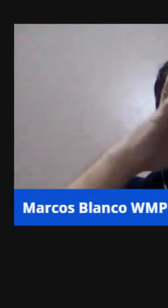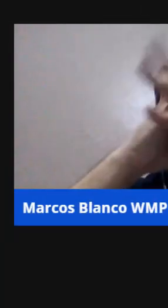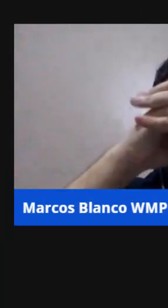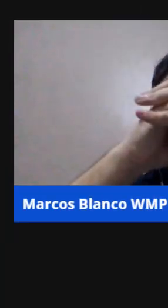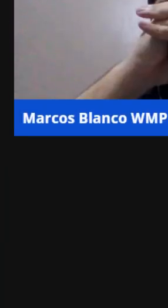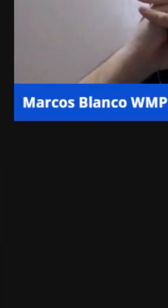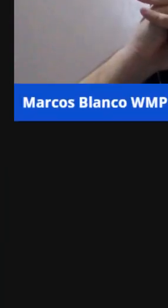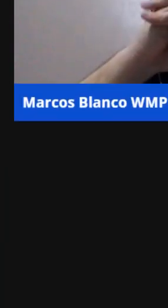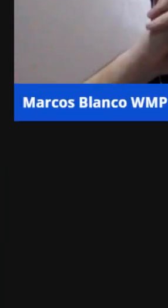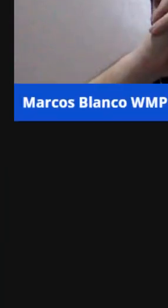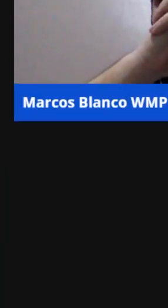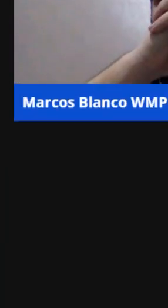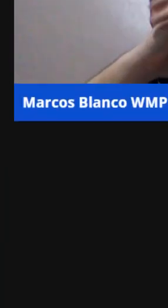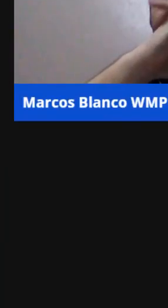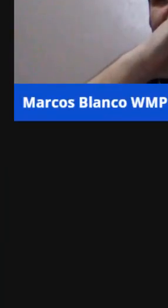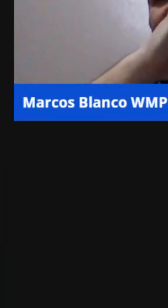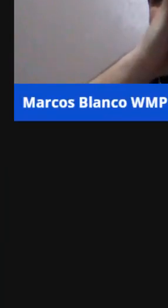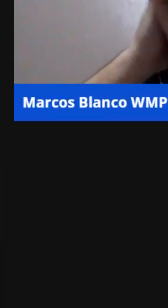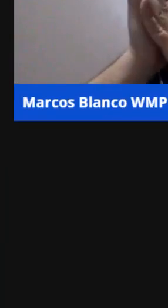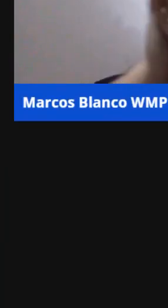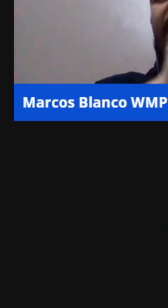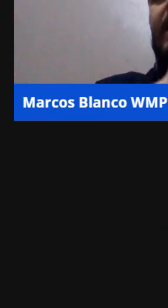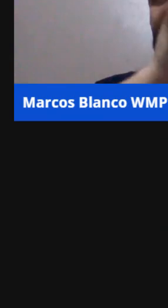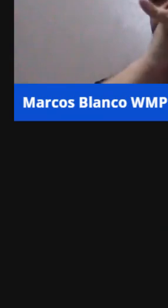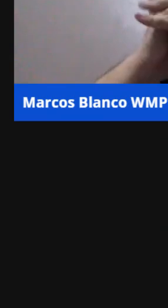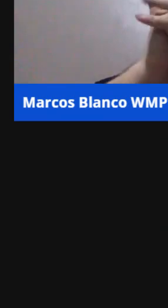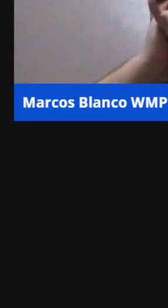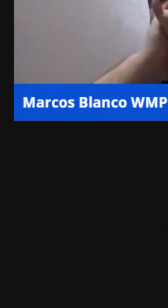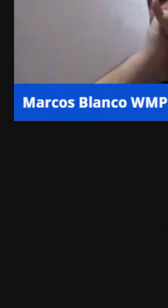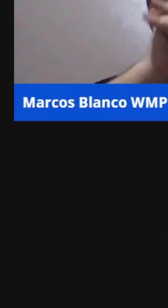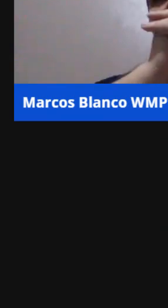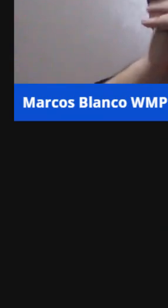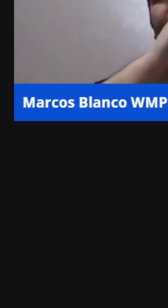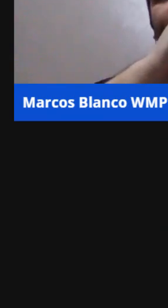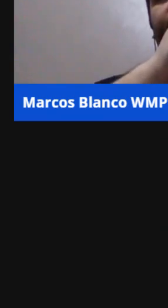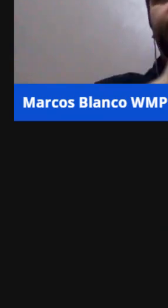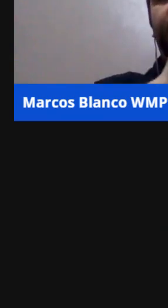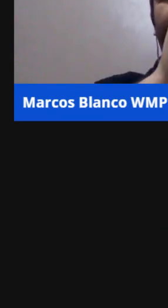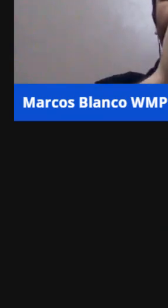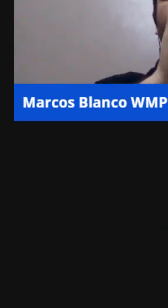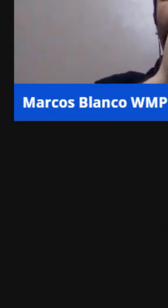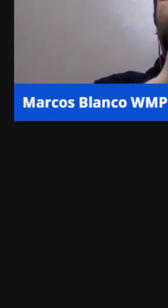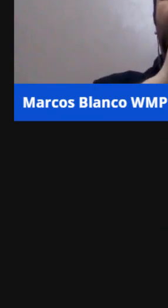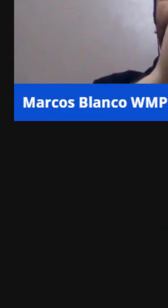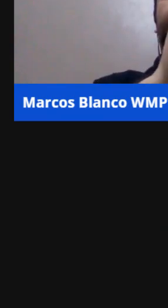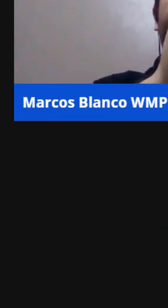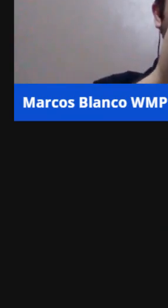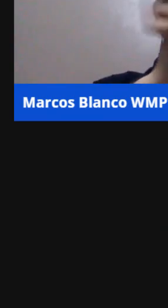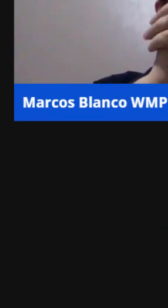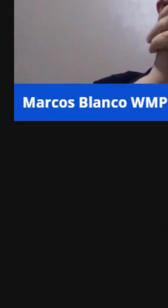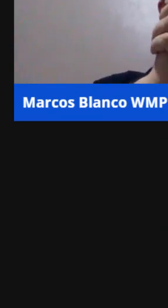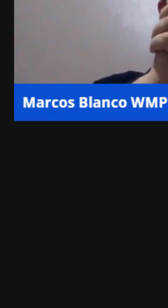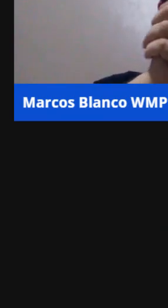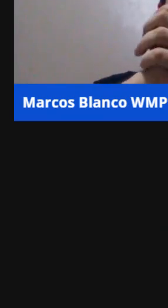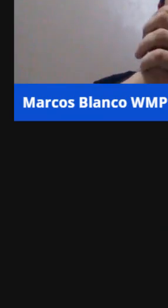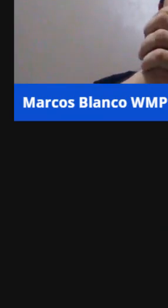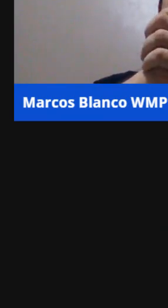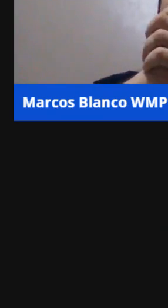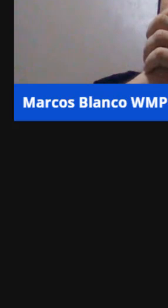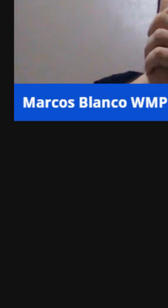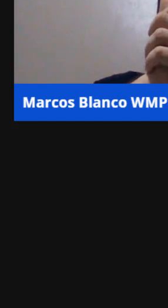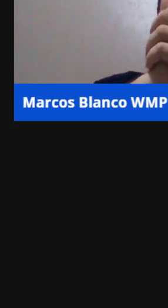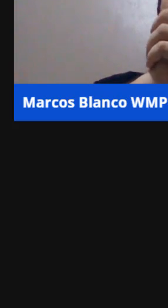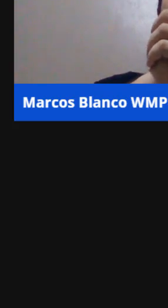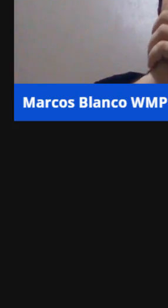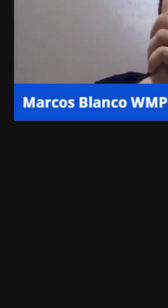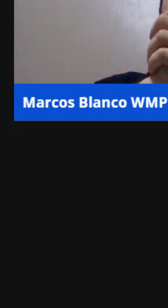o apoio de toda a equipe, né, da CEMED, da Cris, da Nata, da Leila, do Gilson. Agradecer esse convite,